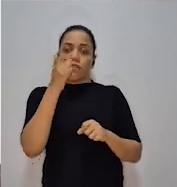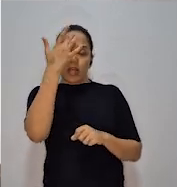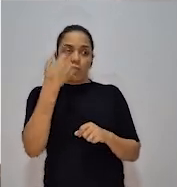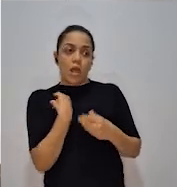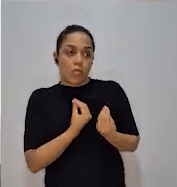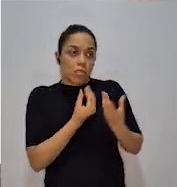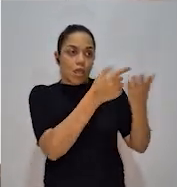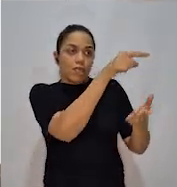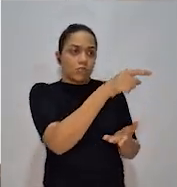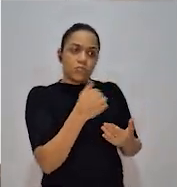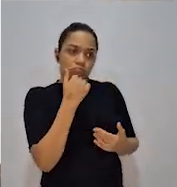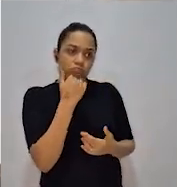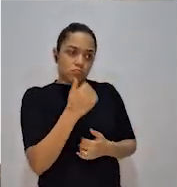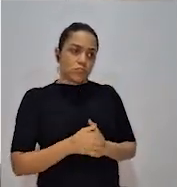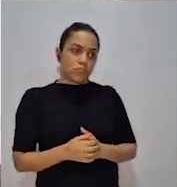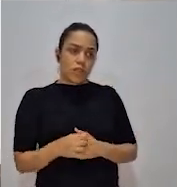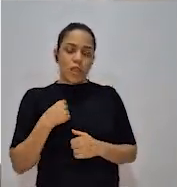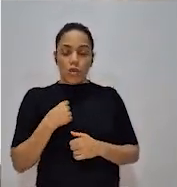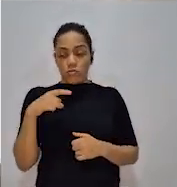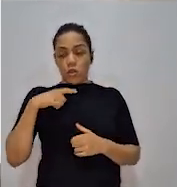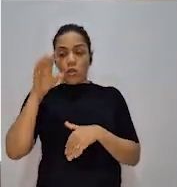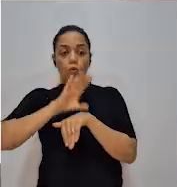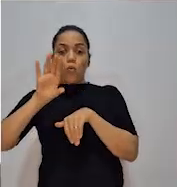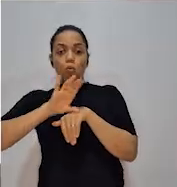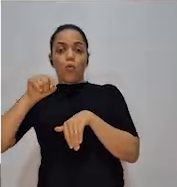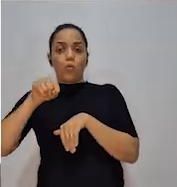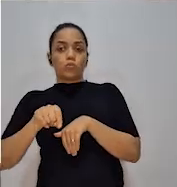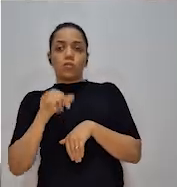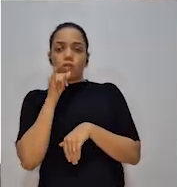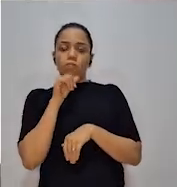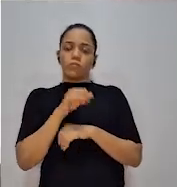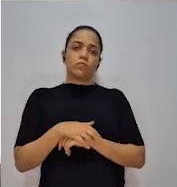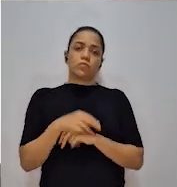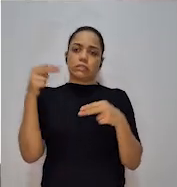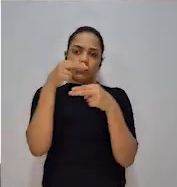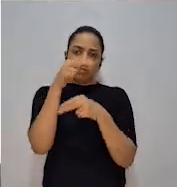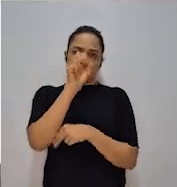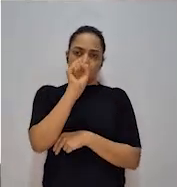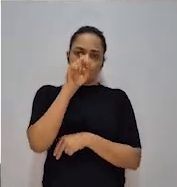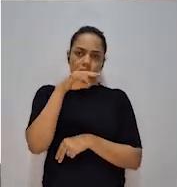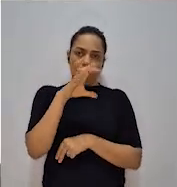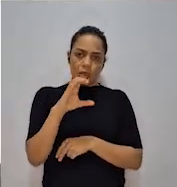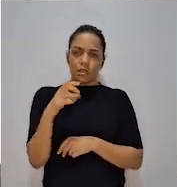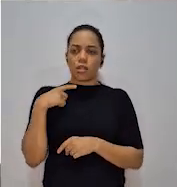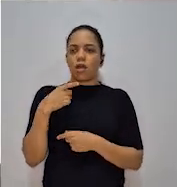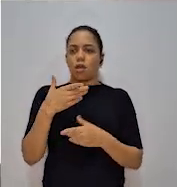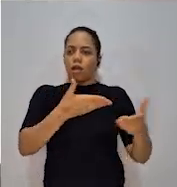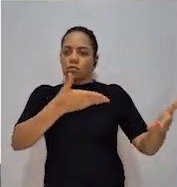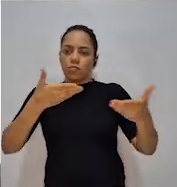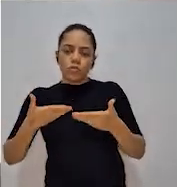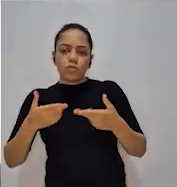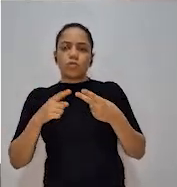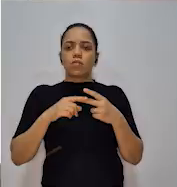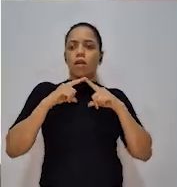oferecer, porque o que nós temos é uma lista de cursos do SENAC, vamos supor, que é para recepcionista, que é para atendente, que é